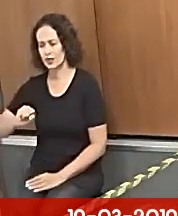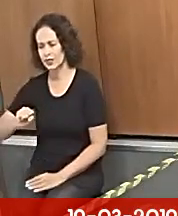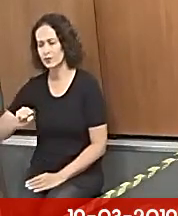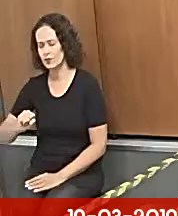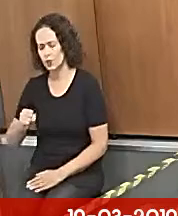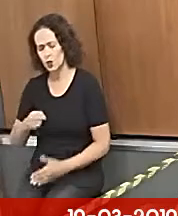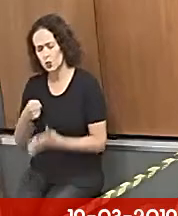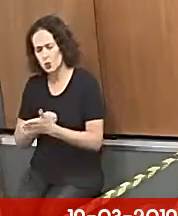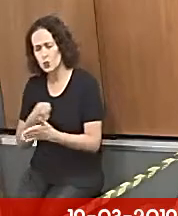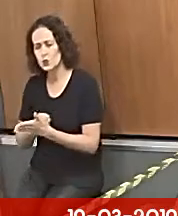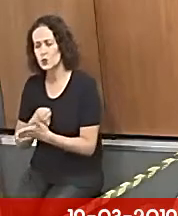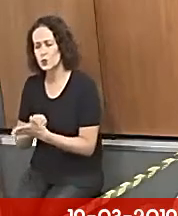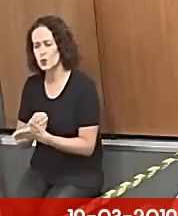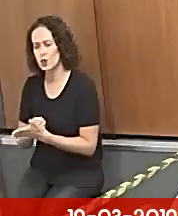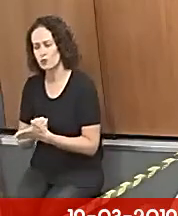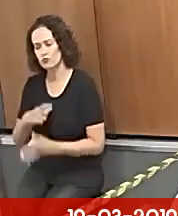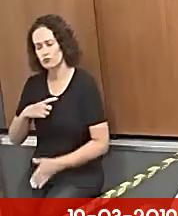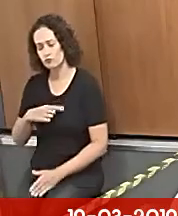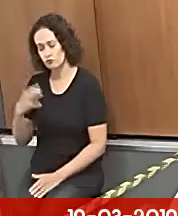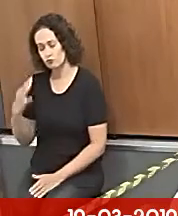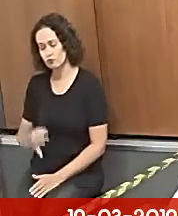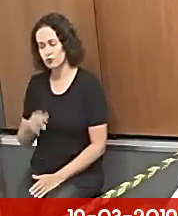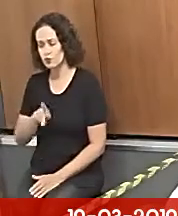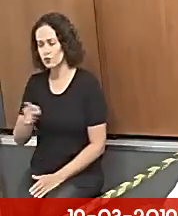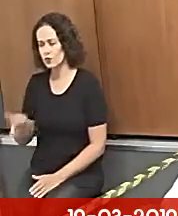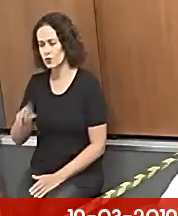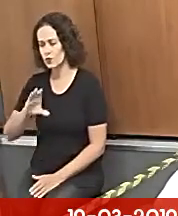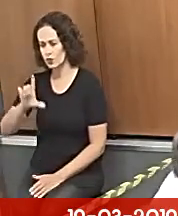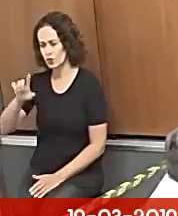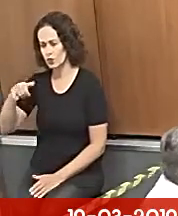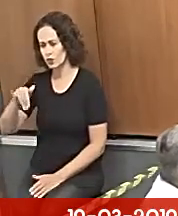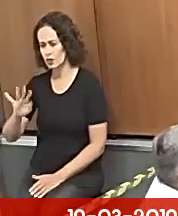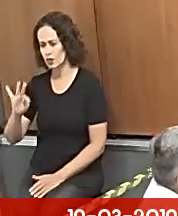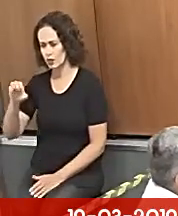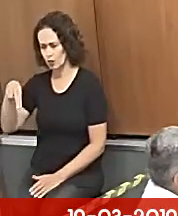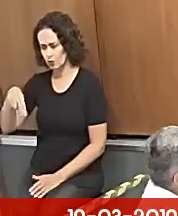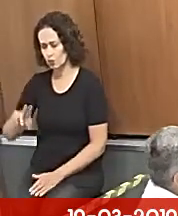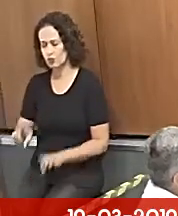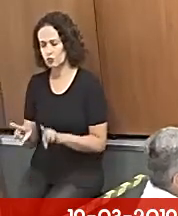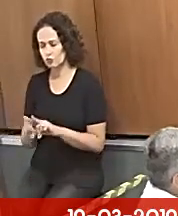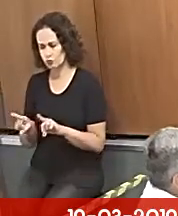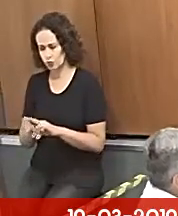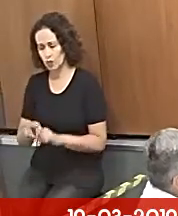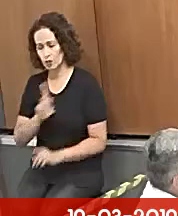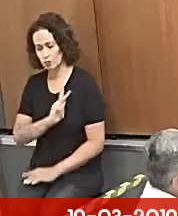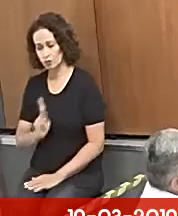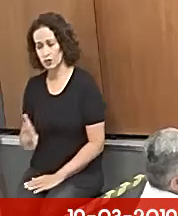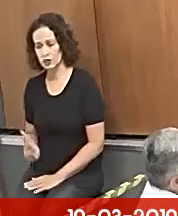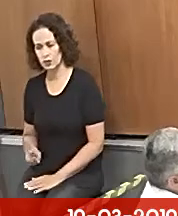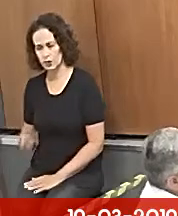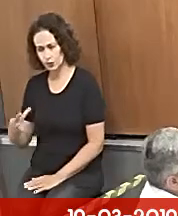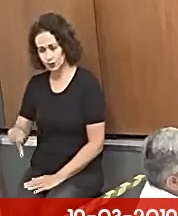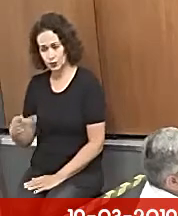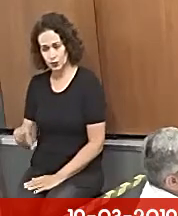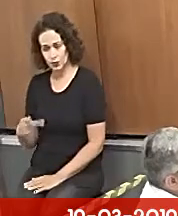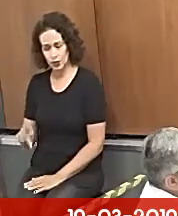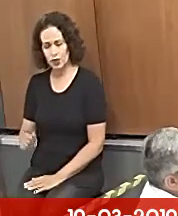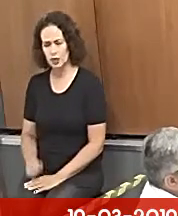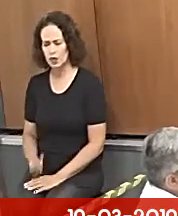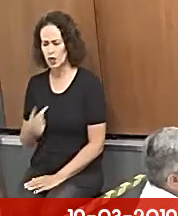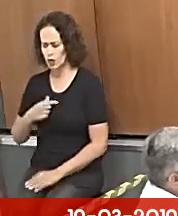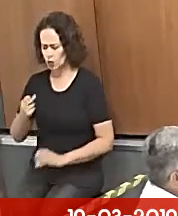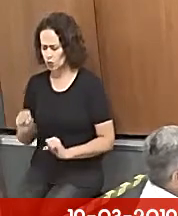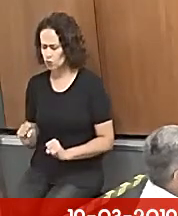absoluta o professor cleiton deputado duarte presidente que com muita garra estarei aqui